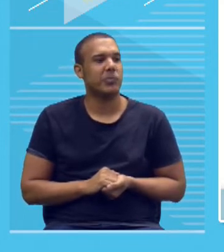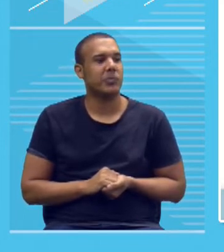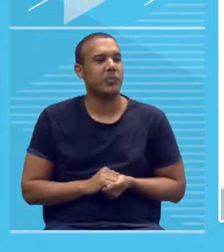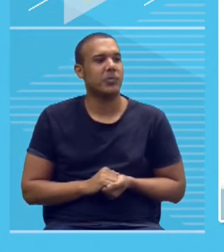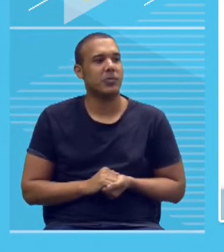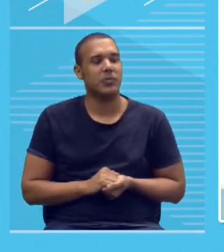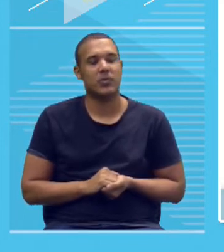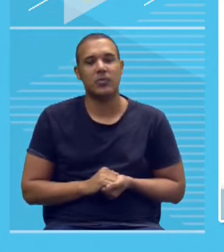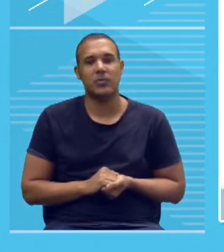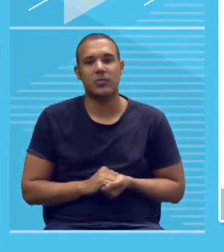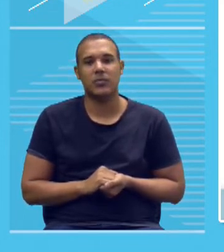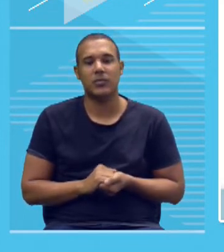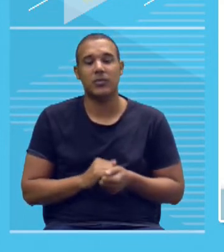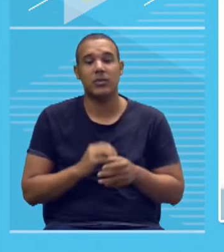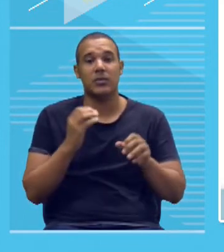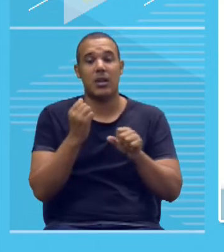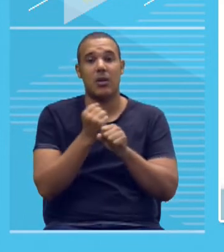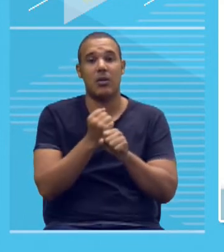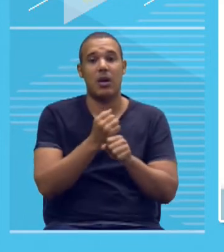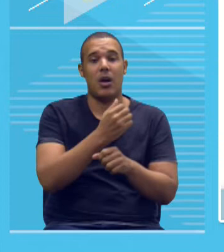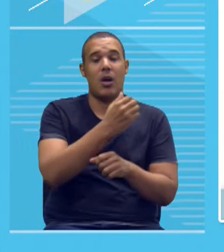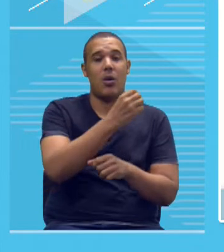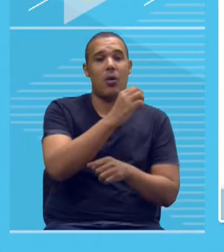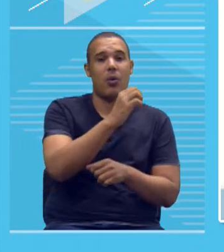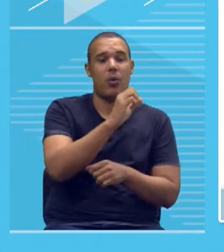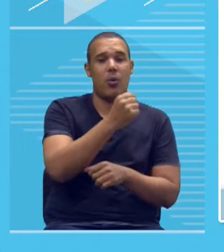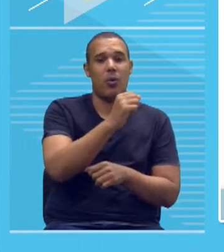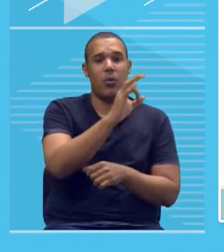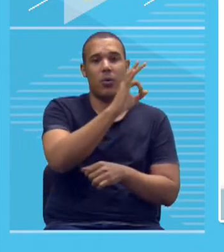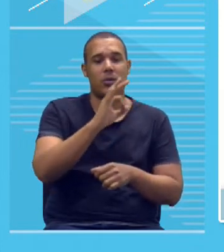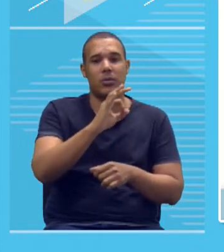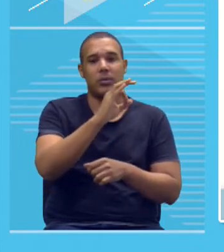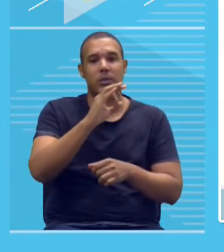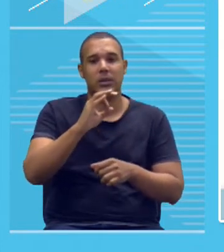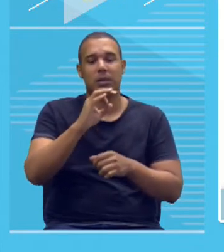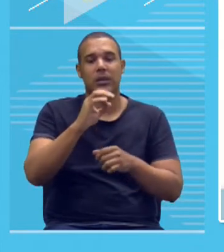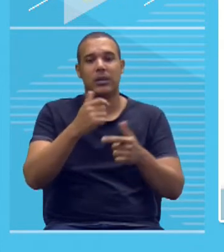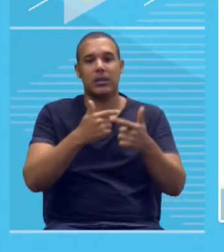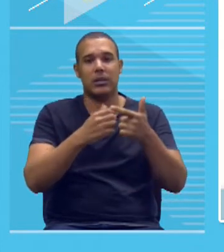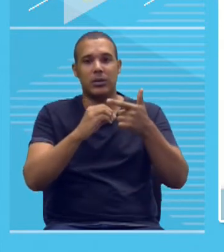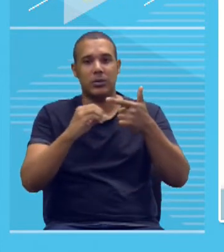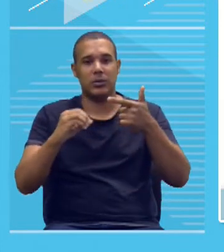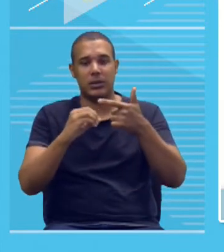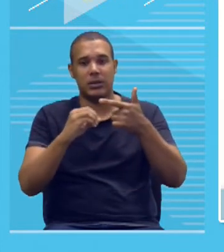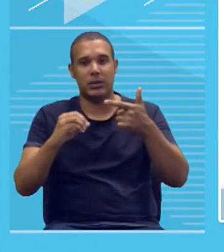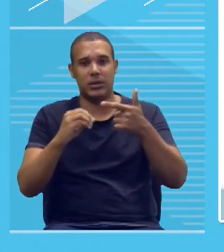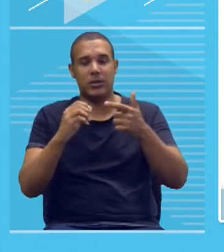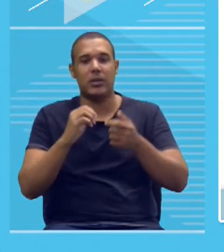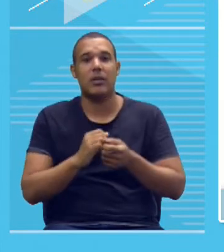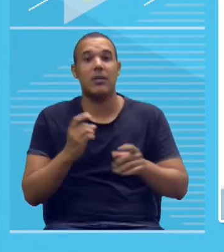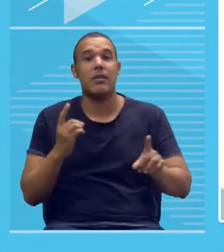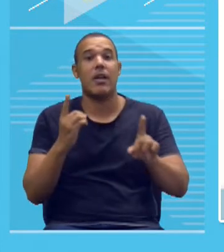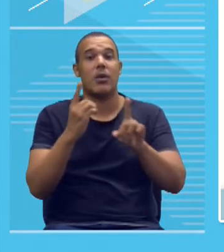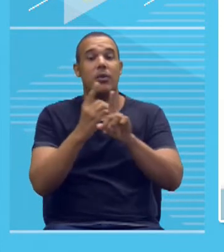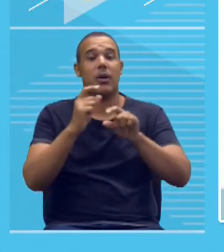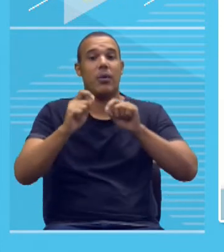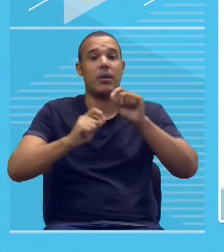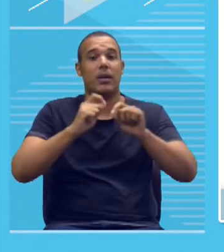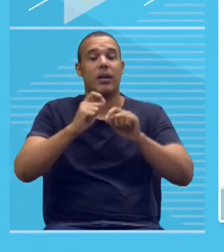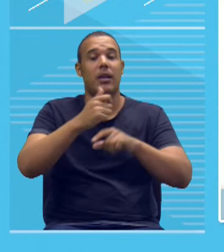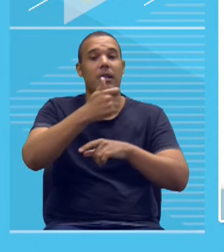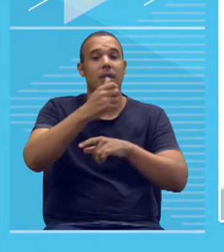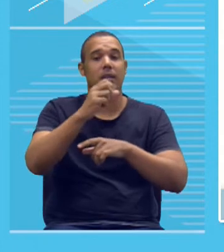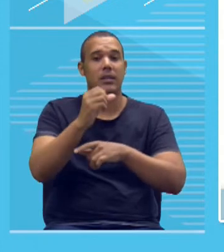e se você calcular oito por cento de 200 você já vai encontrar o seu r$ 16